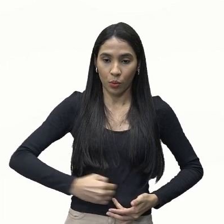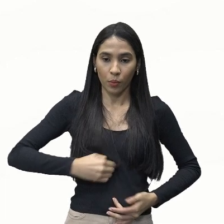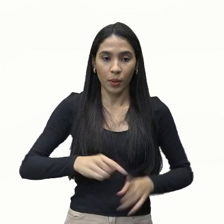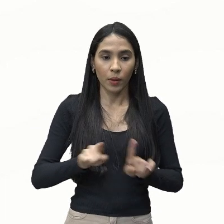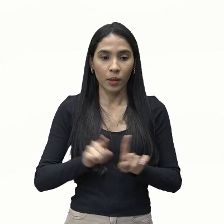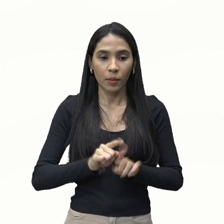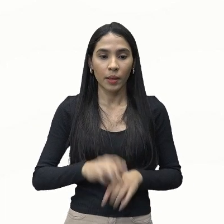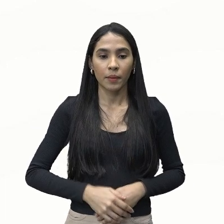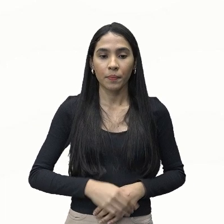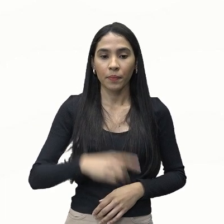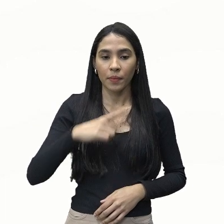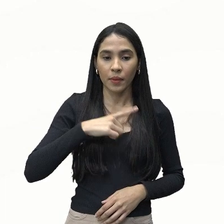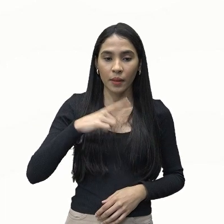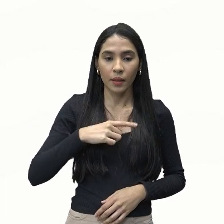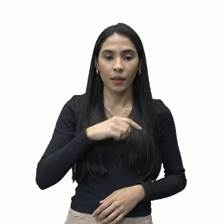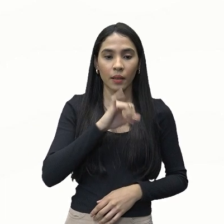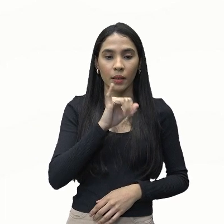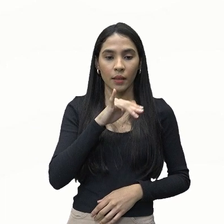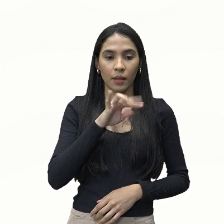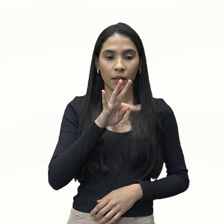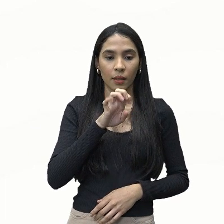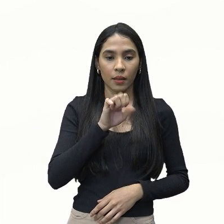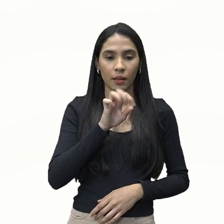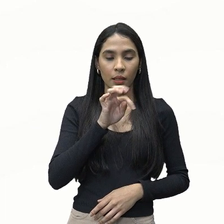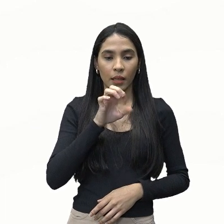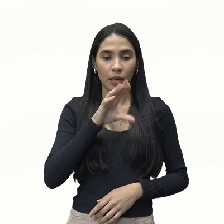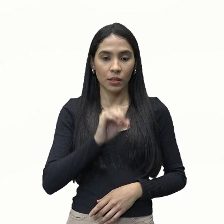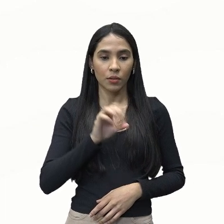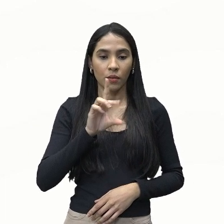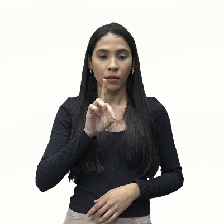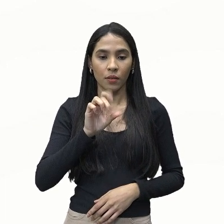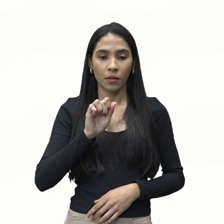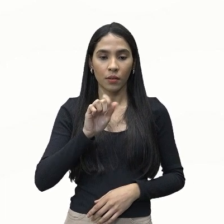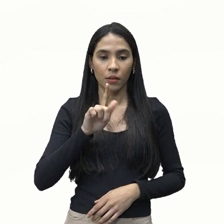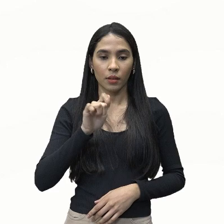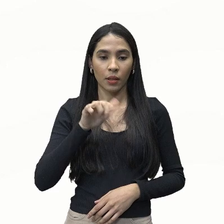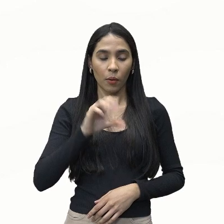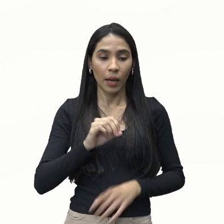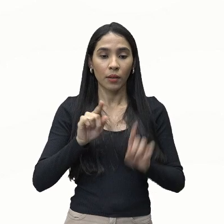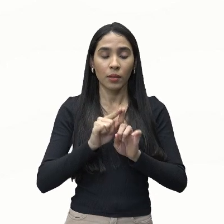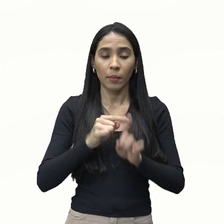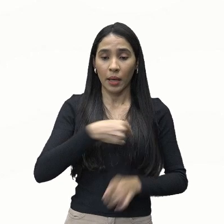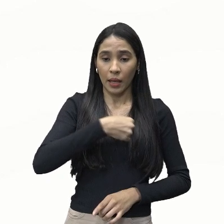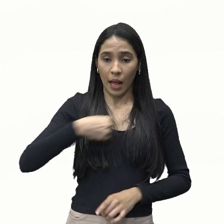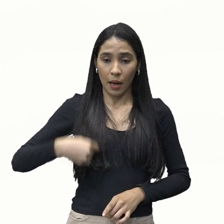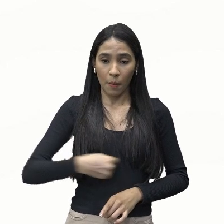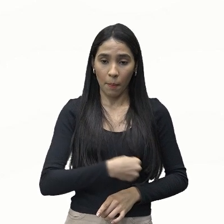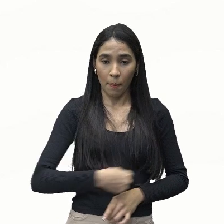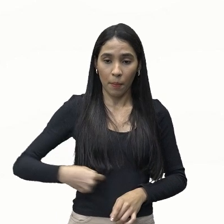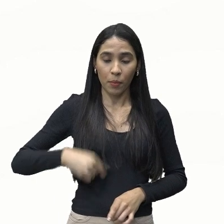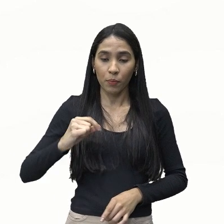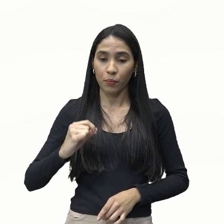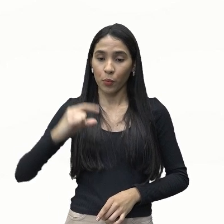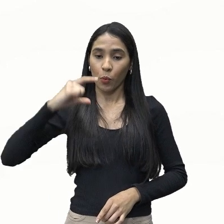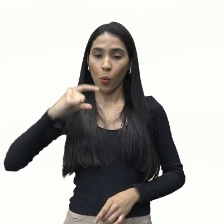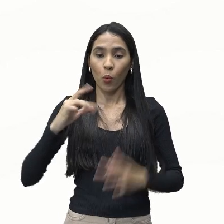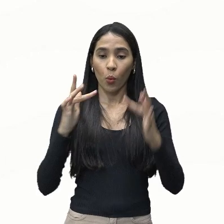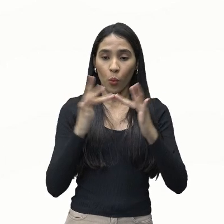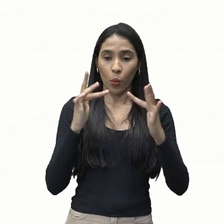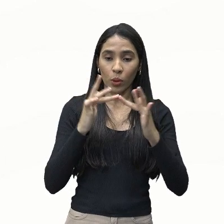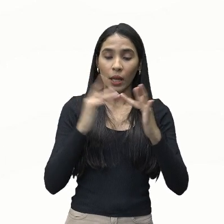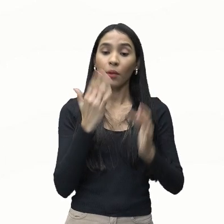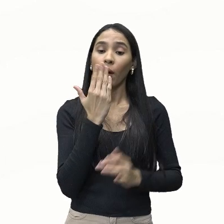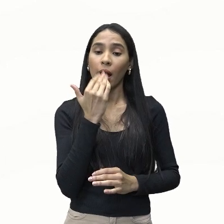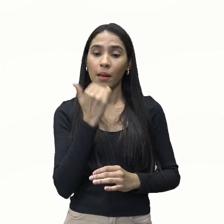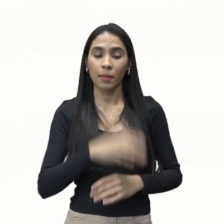os intestinos, delgado, né, e também o grosso. O alimento só vai ter contato com essas estruturas, tá?